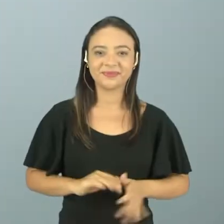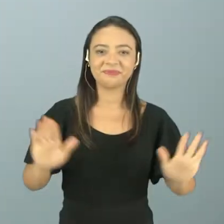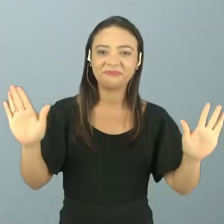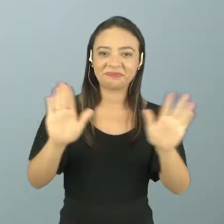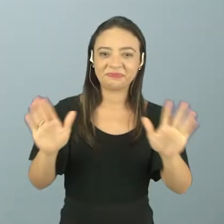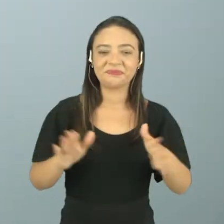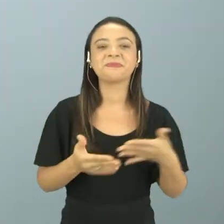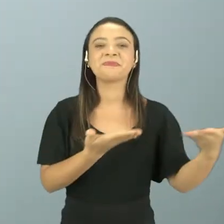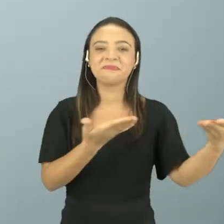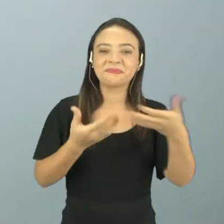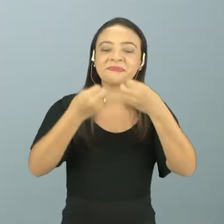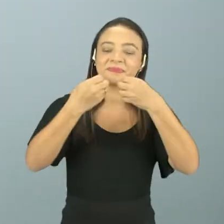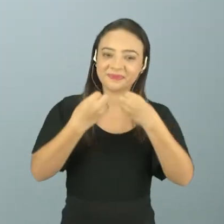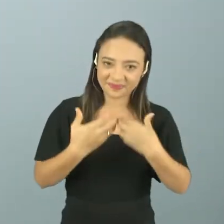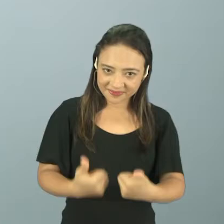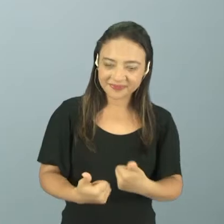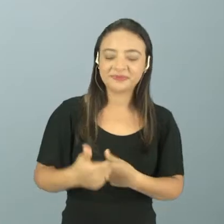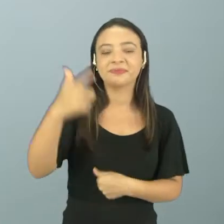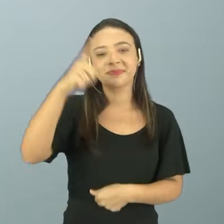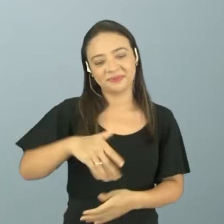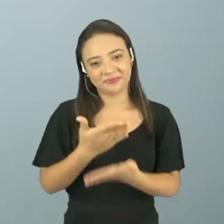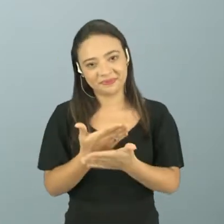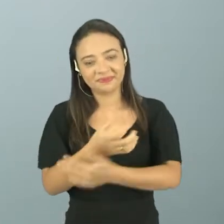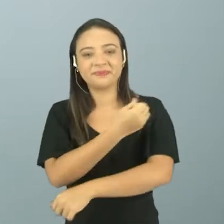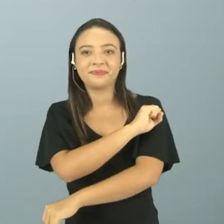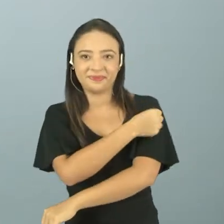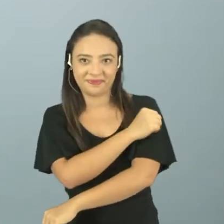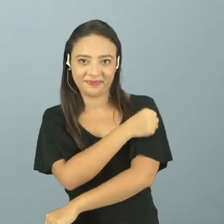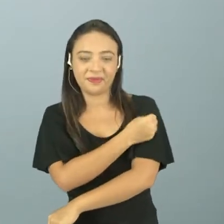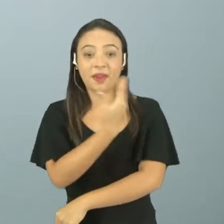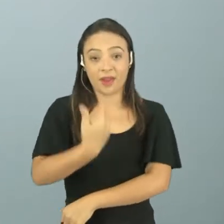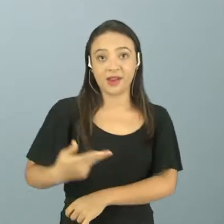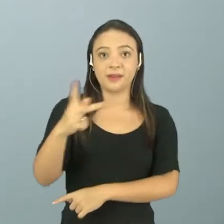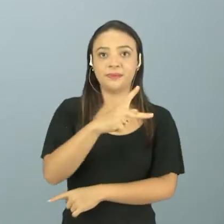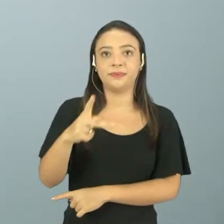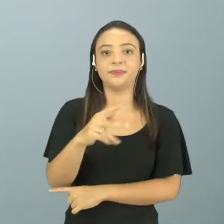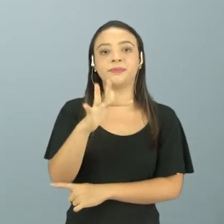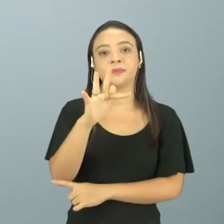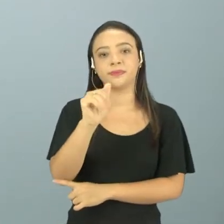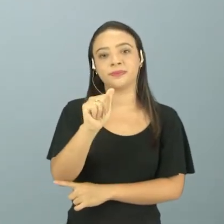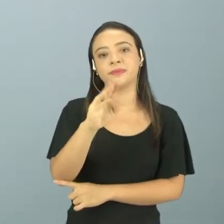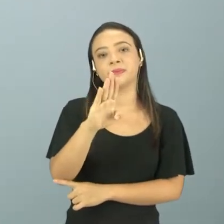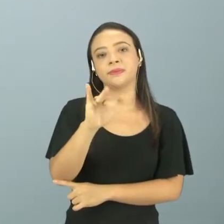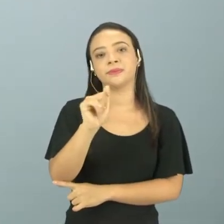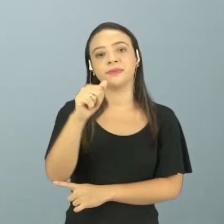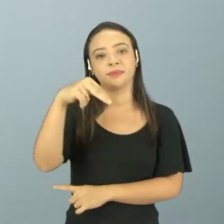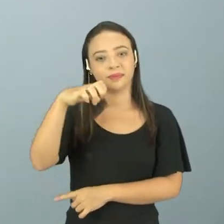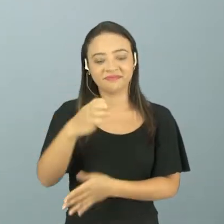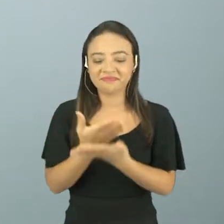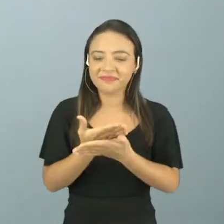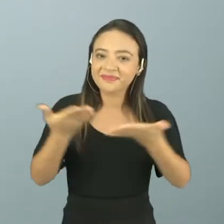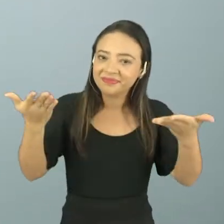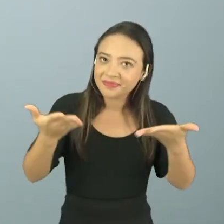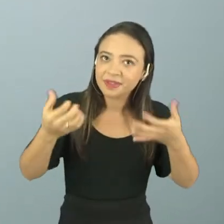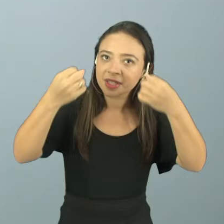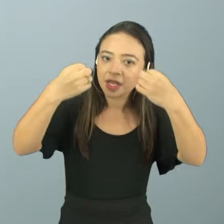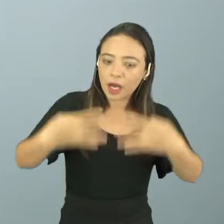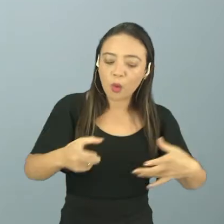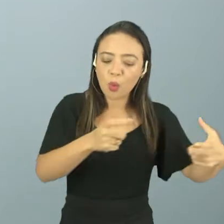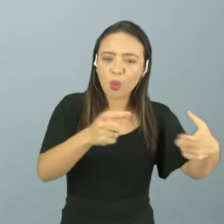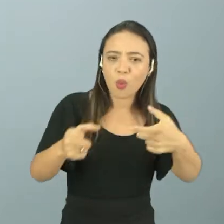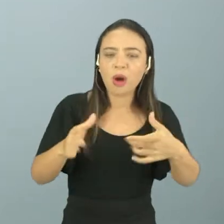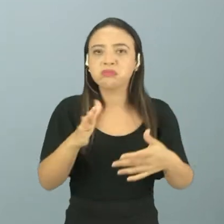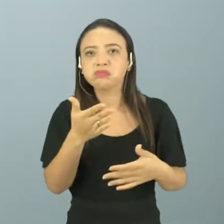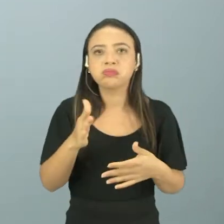Olá, sejam bem-vindos a mais uma aula de matemática do 8º ano. Eu sou a professora Fabiane Farias e a nossa aula de hoje vai falar sobre a